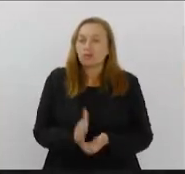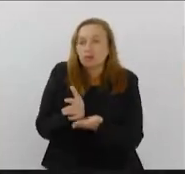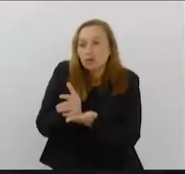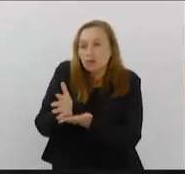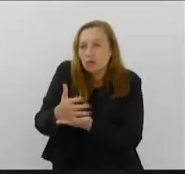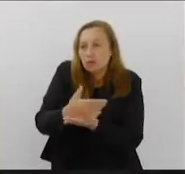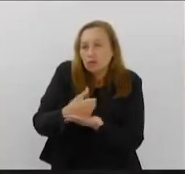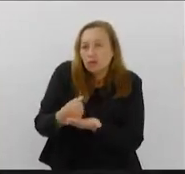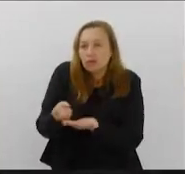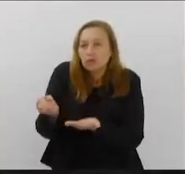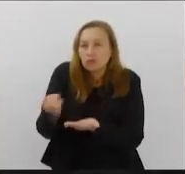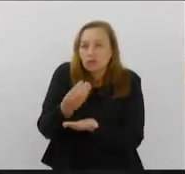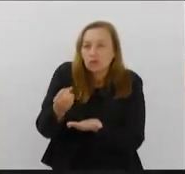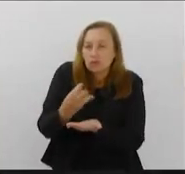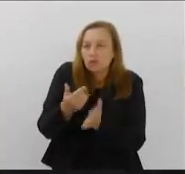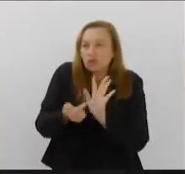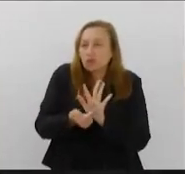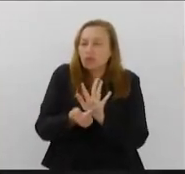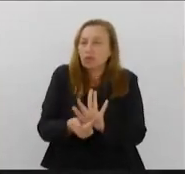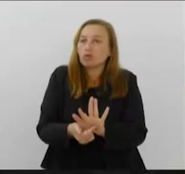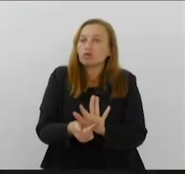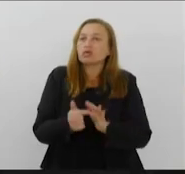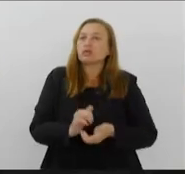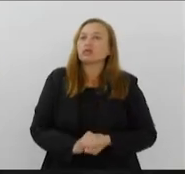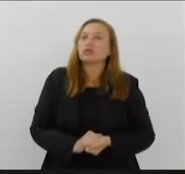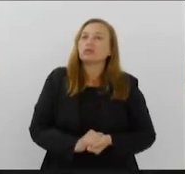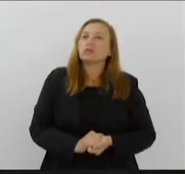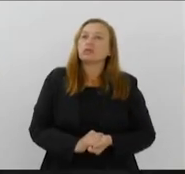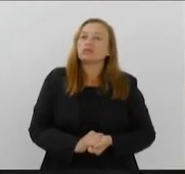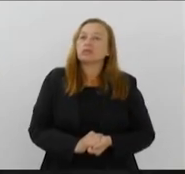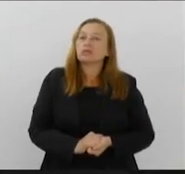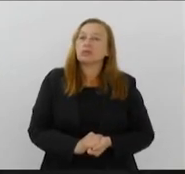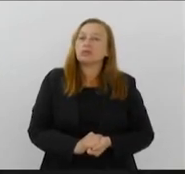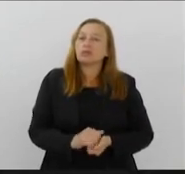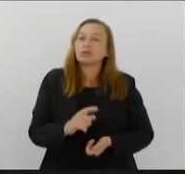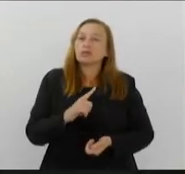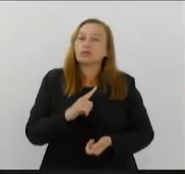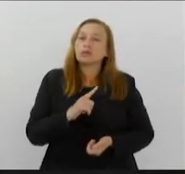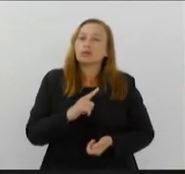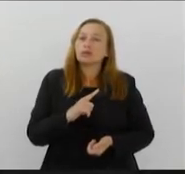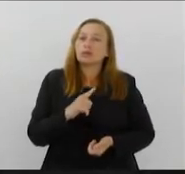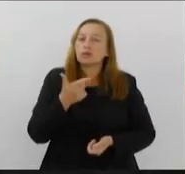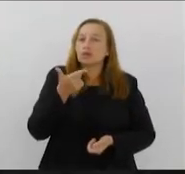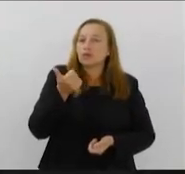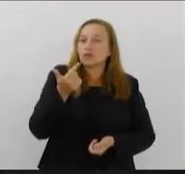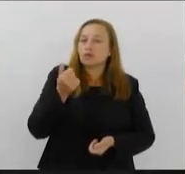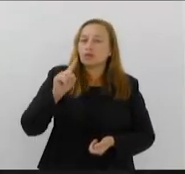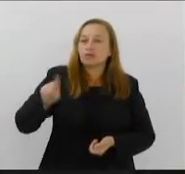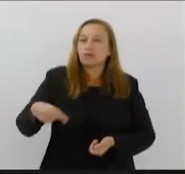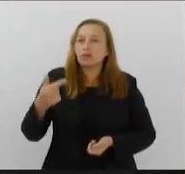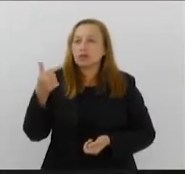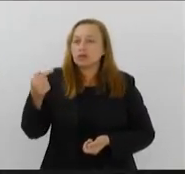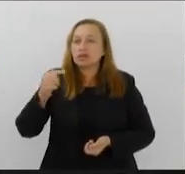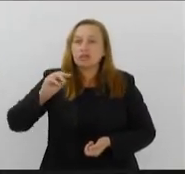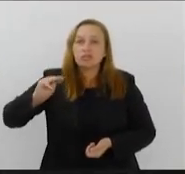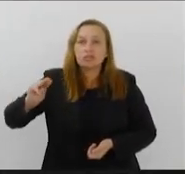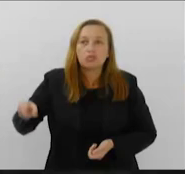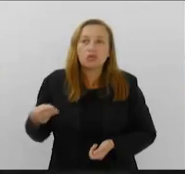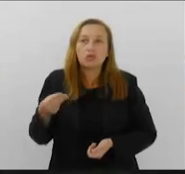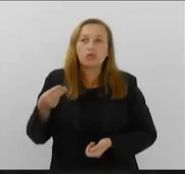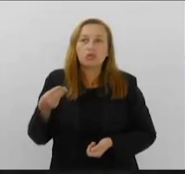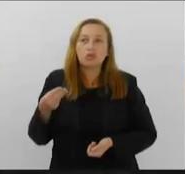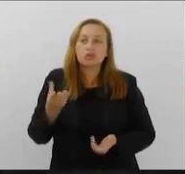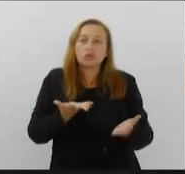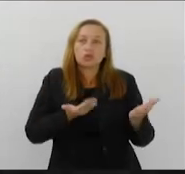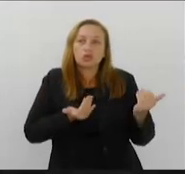recentes apontam que nós temos cerca de 12,7 milhões